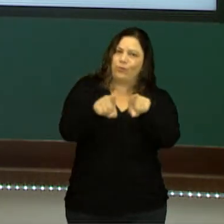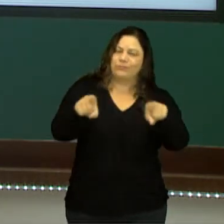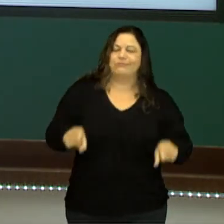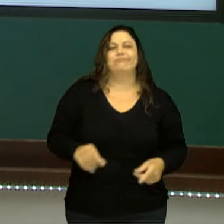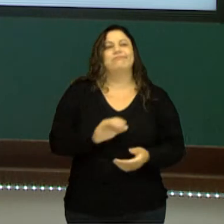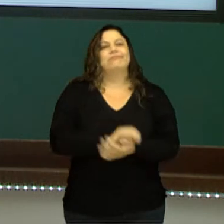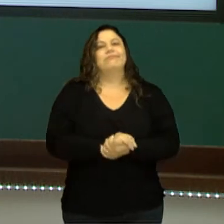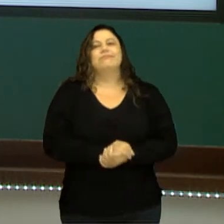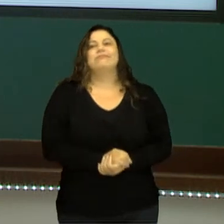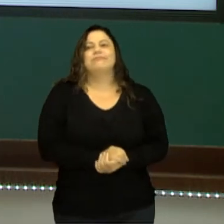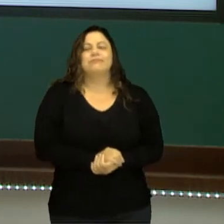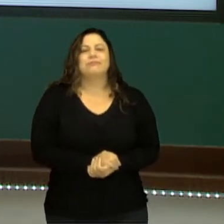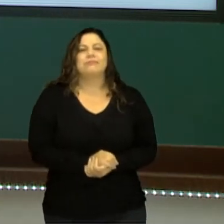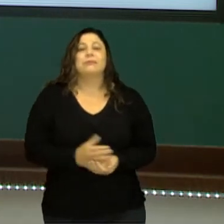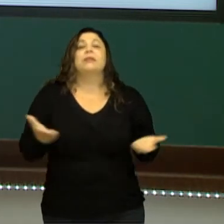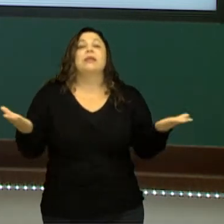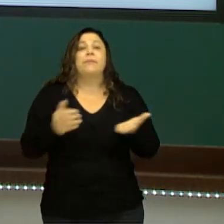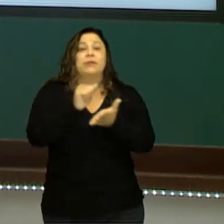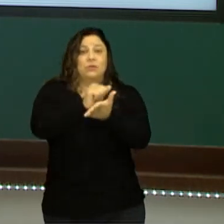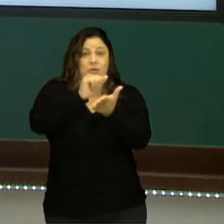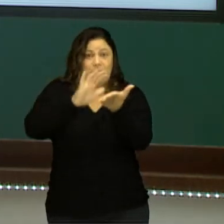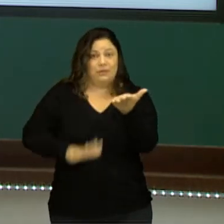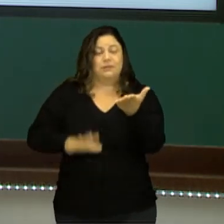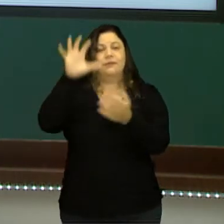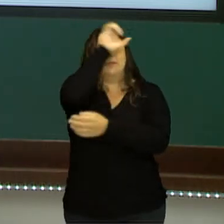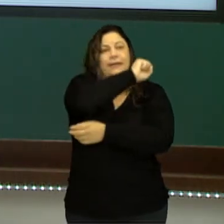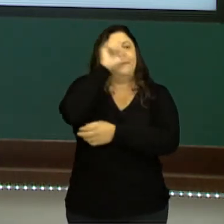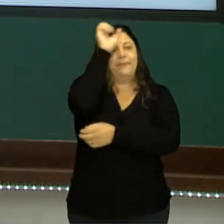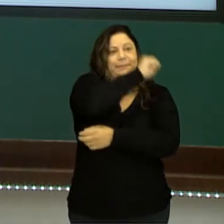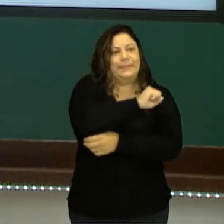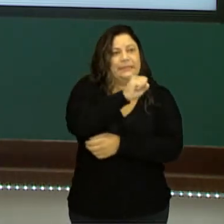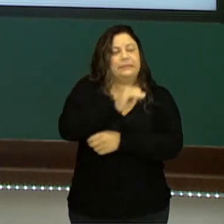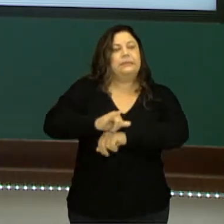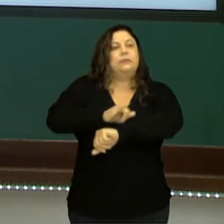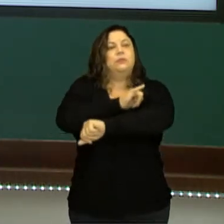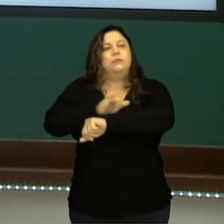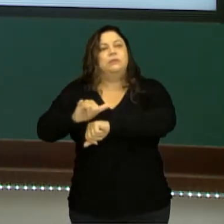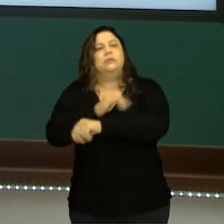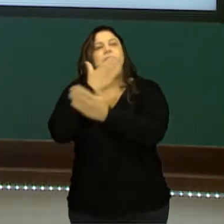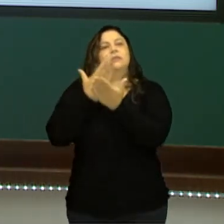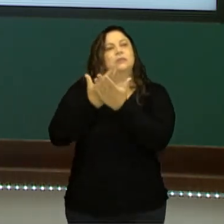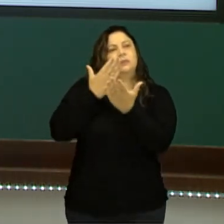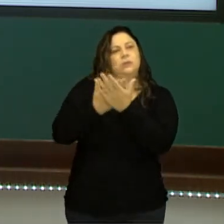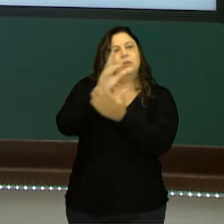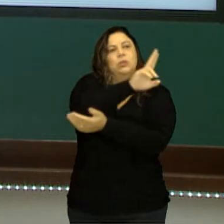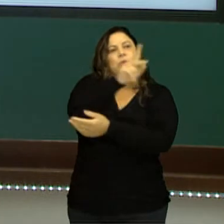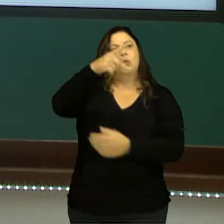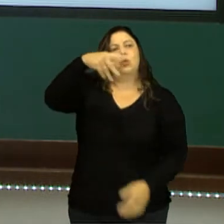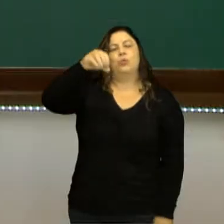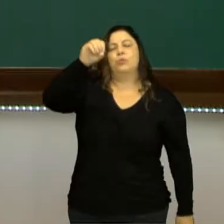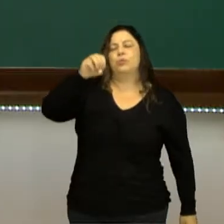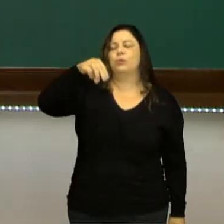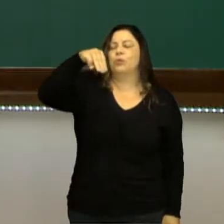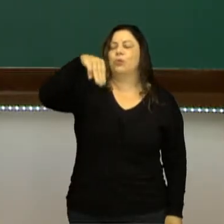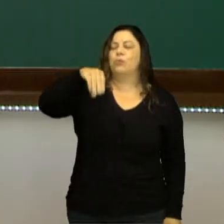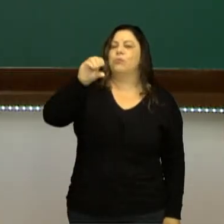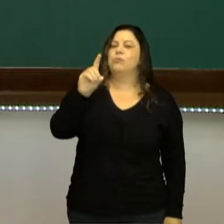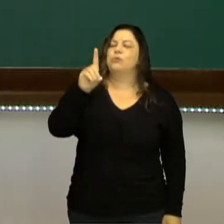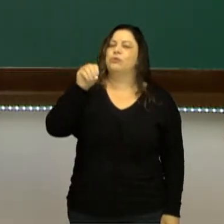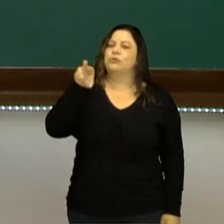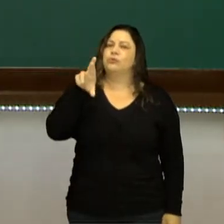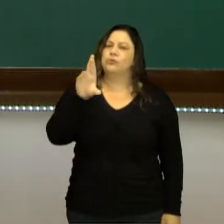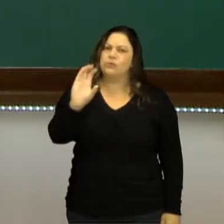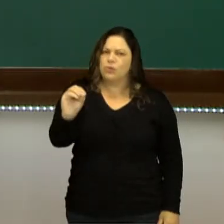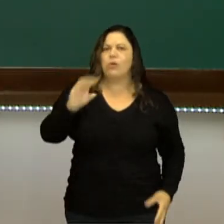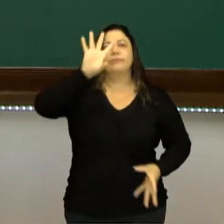Beleza? Pessoal, olha aqui a atividade, né? Aprendemos sobre uma técnica de estudo chamada Pomodoro. Sintetize